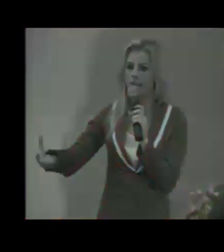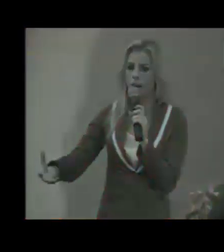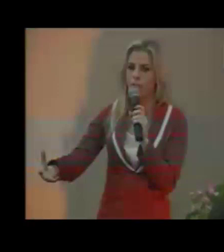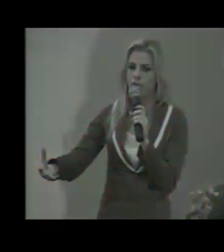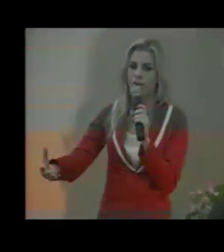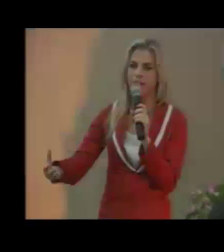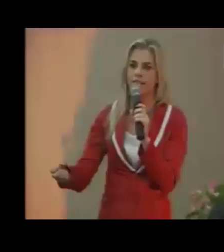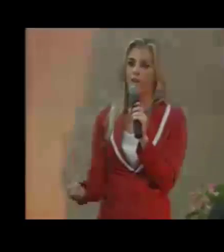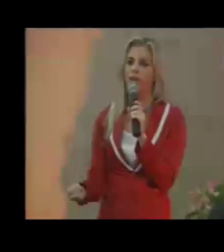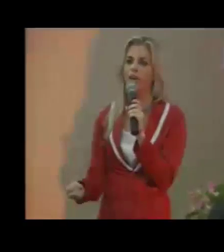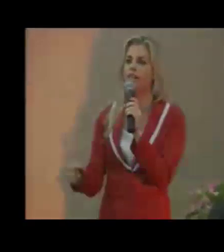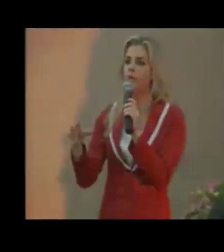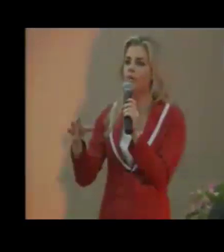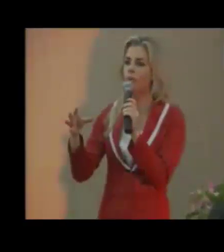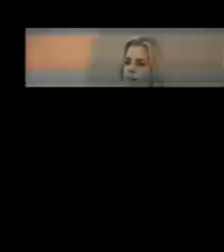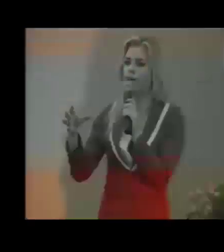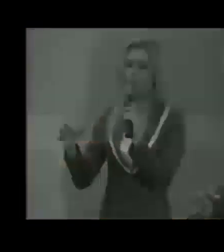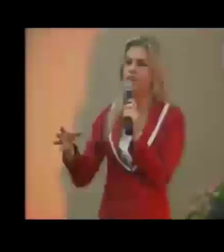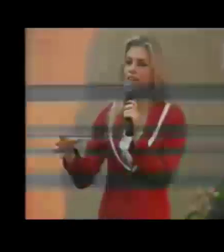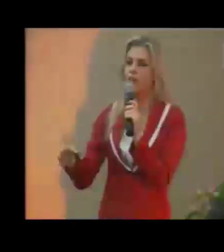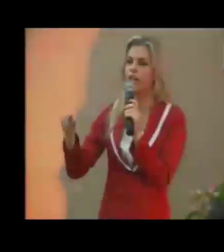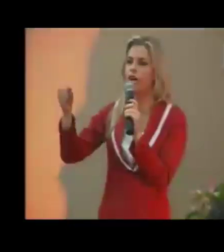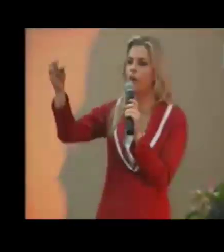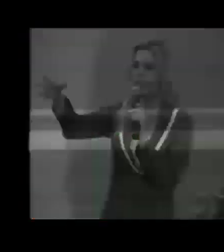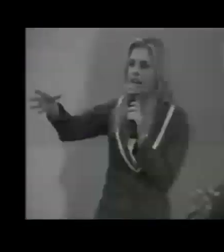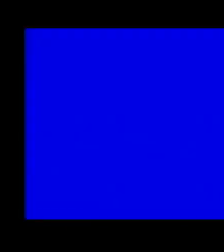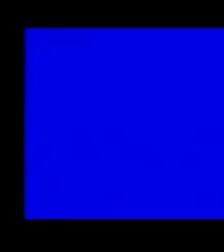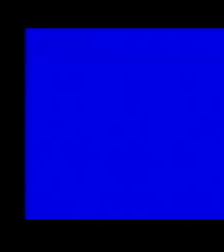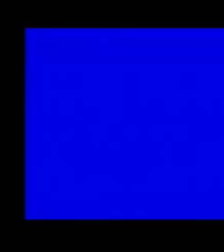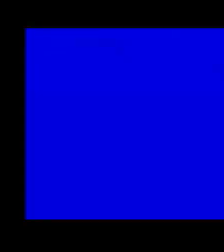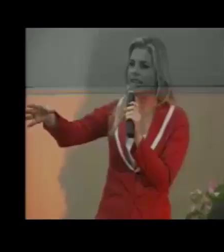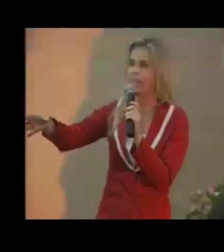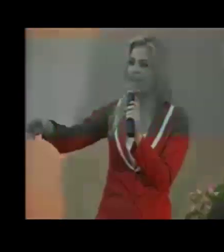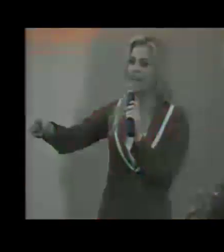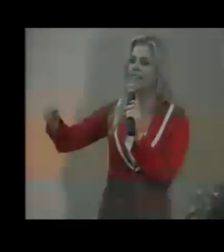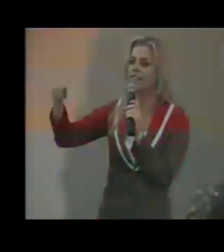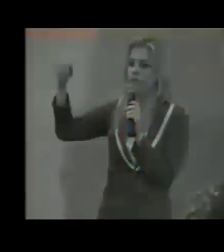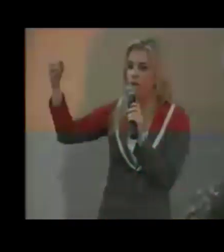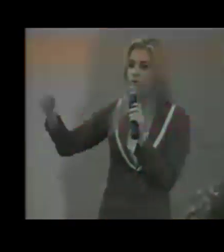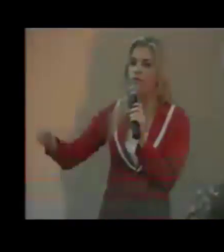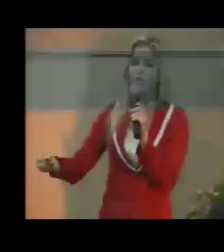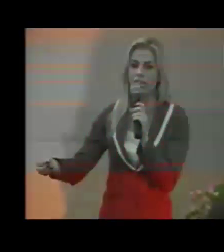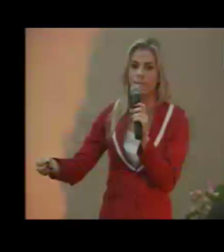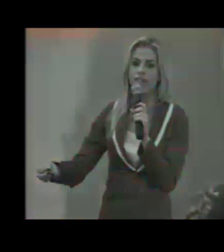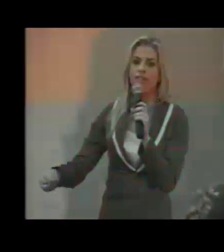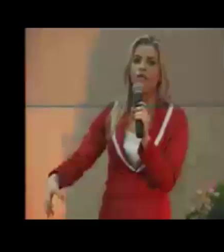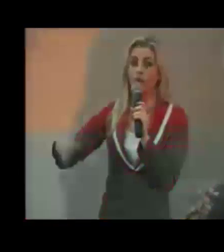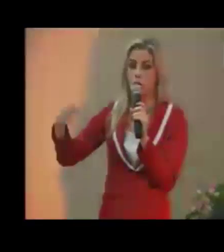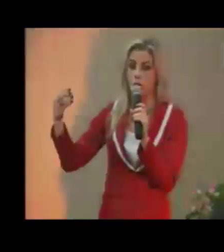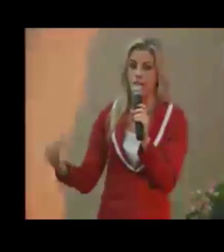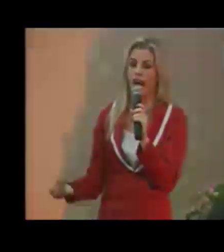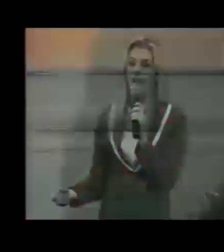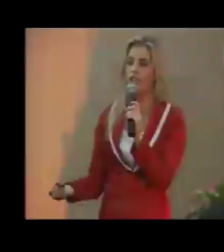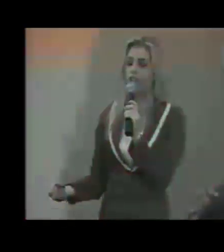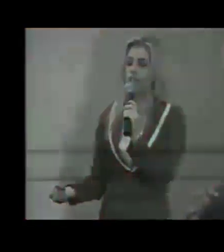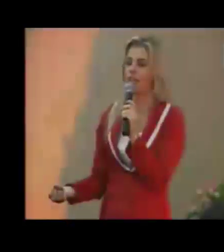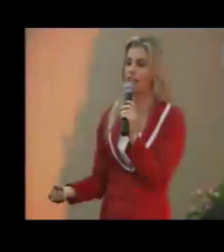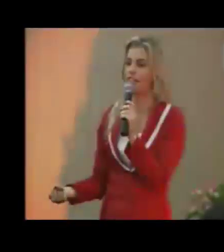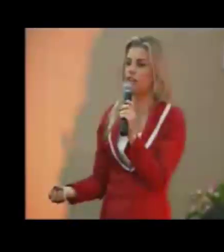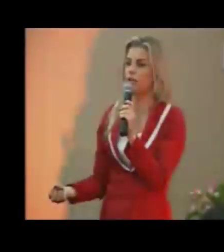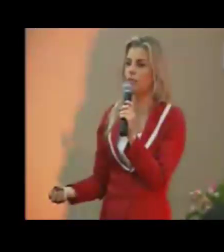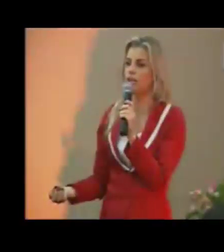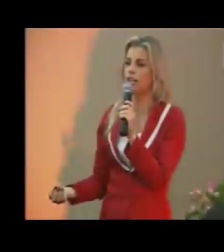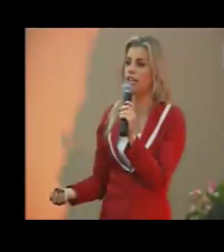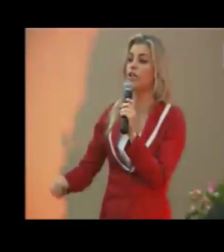Né, a escola vai ser uma ferramenta de aproximação. Então, podemos, por exemplo, lá na comunidade da Quarta Linha, se tiver um tema específico